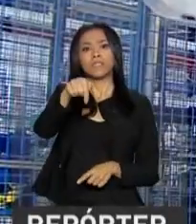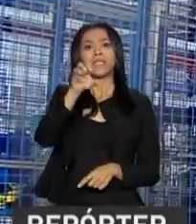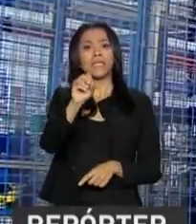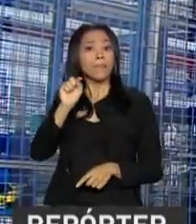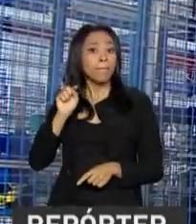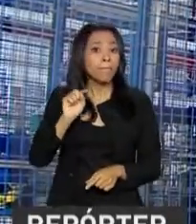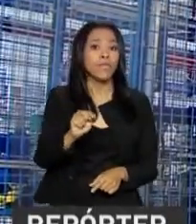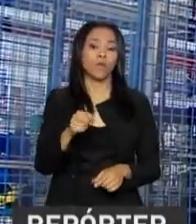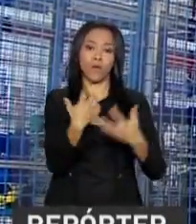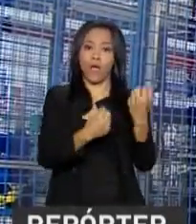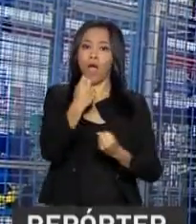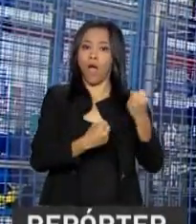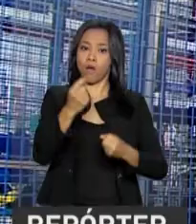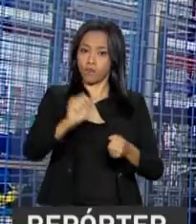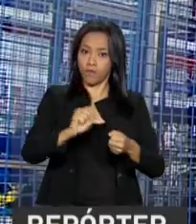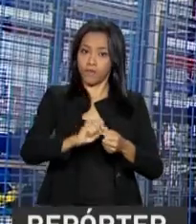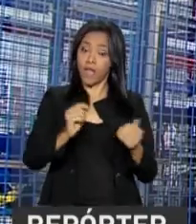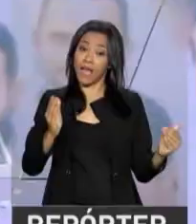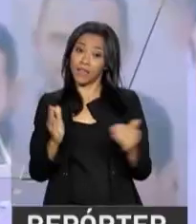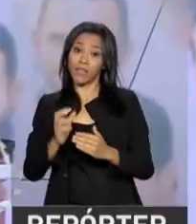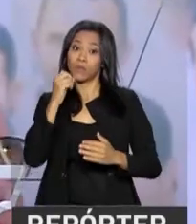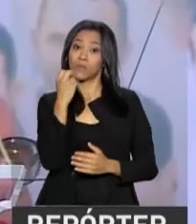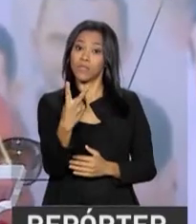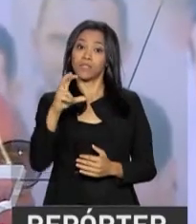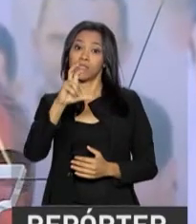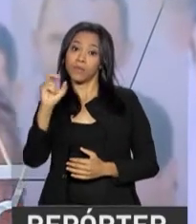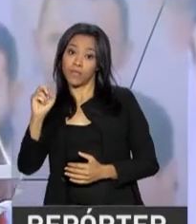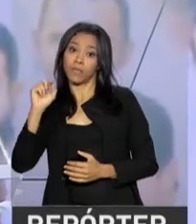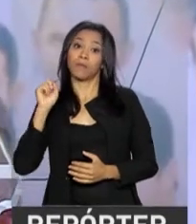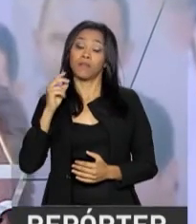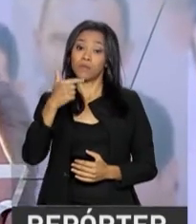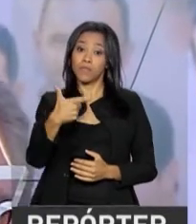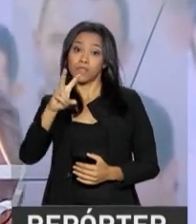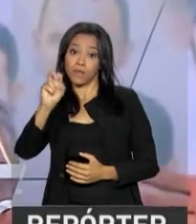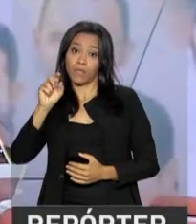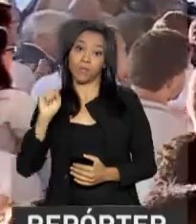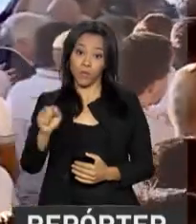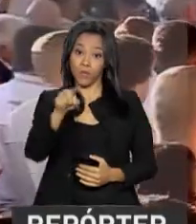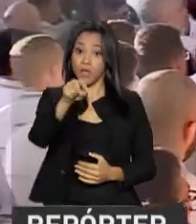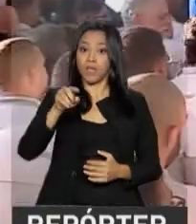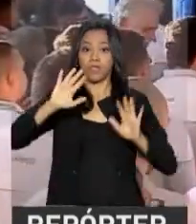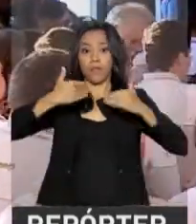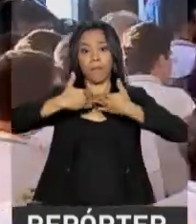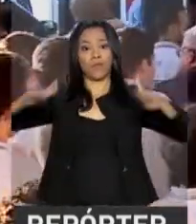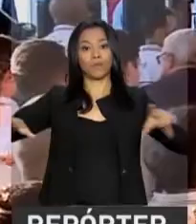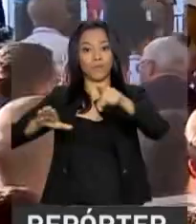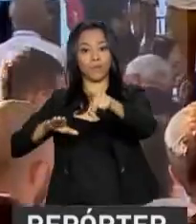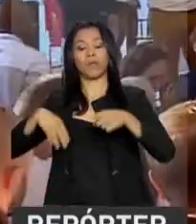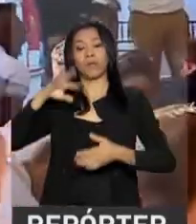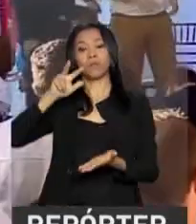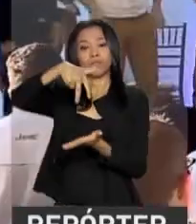veículos ao ano, chegando a 250 mil. Na cerimônia, o presidente Michel Temer fez um anúncio para trazer